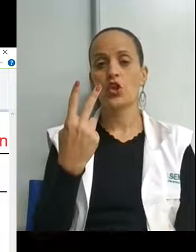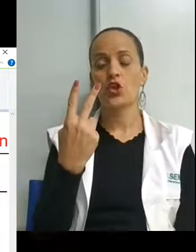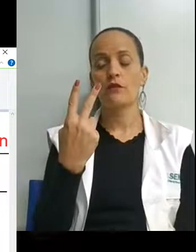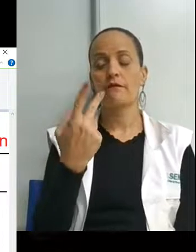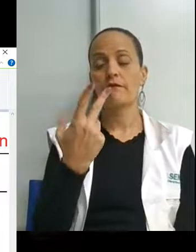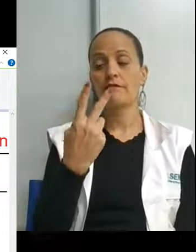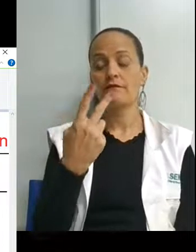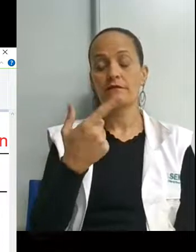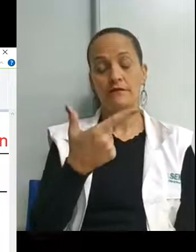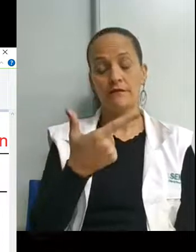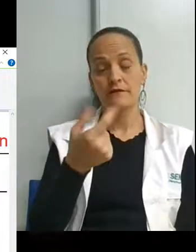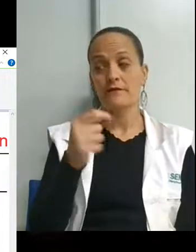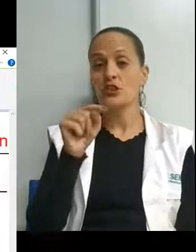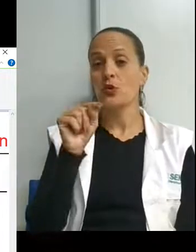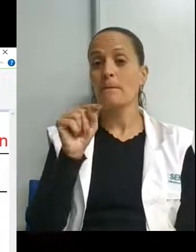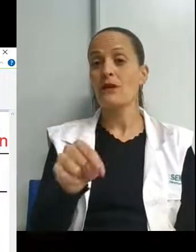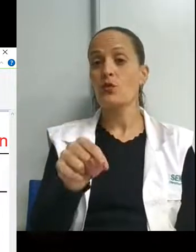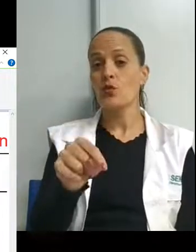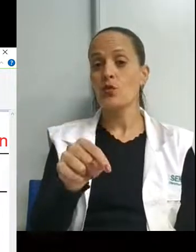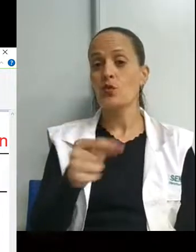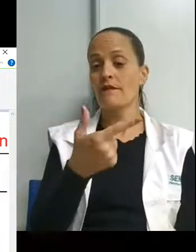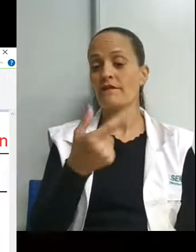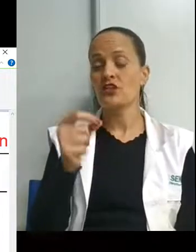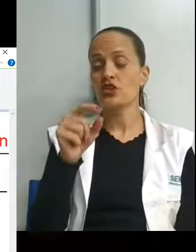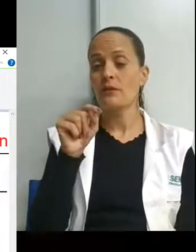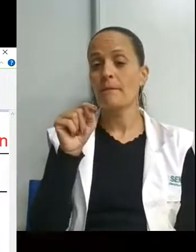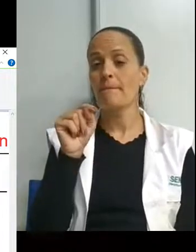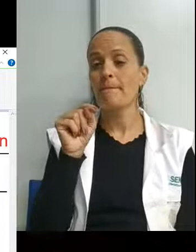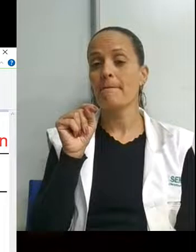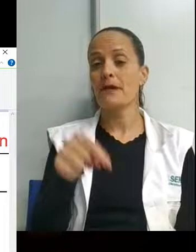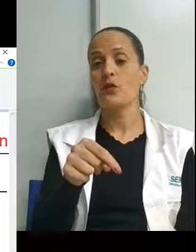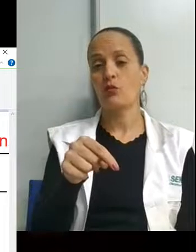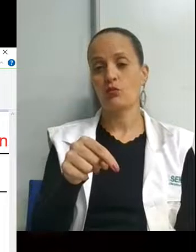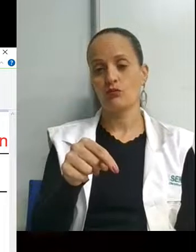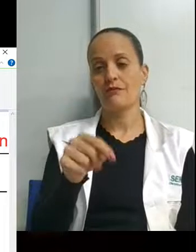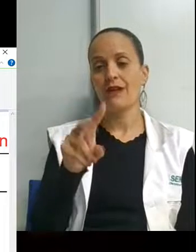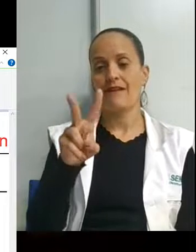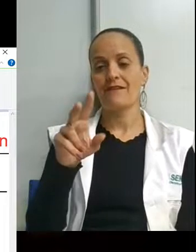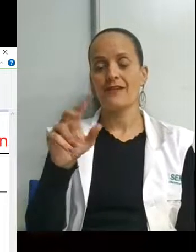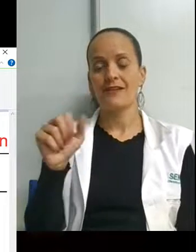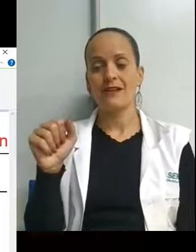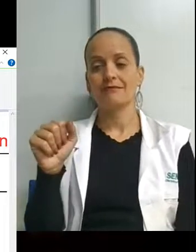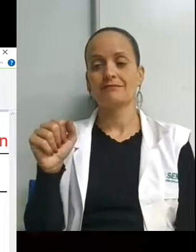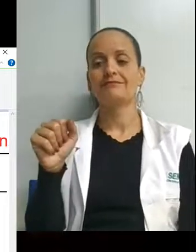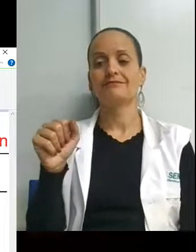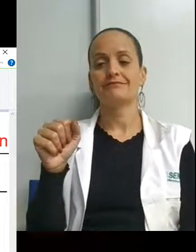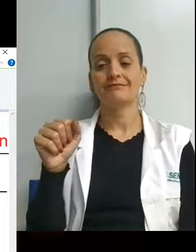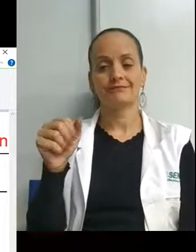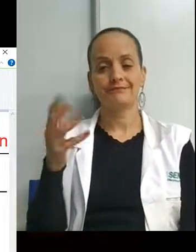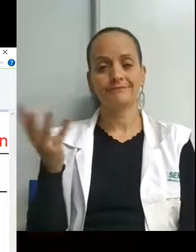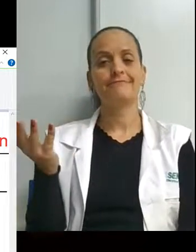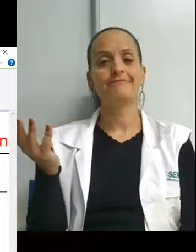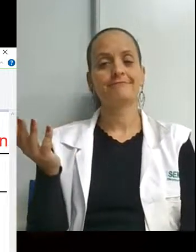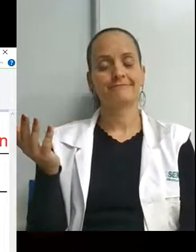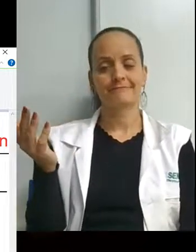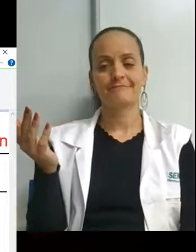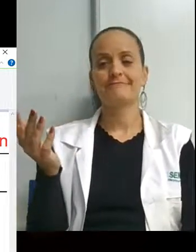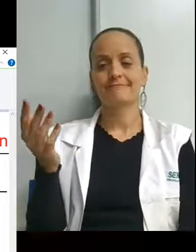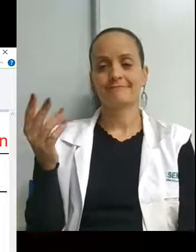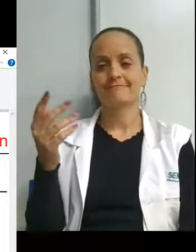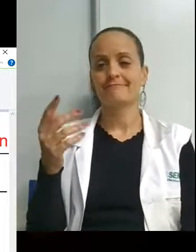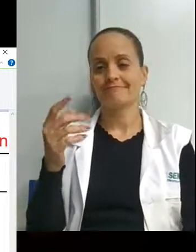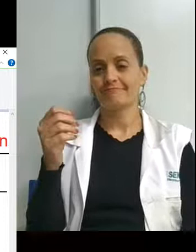fator multiplicativo aqui, né, que é o K, certo? Então, quando eu falo 20 kVA, é a mesma coisa de falar o